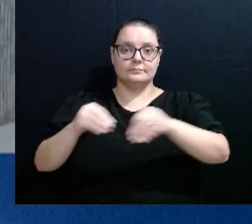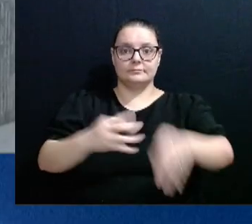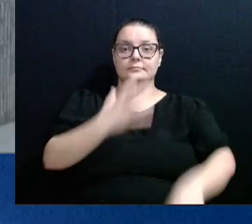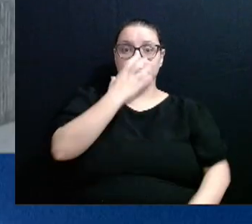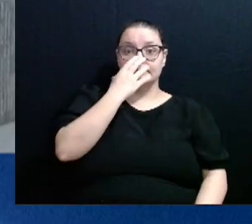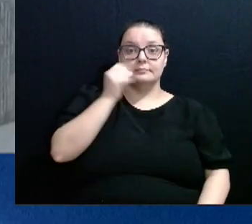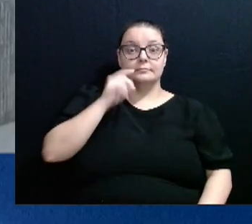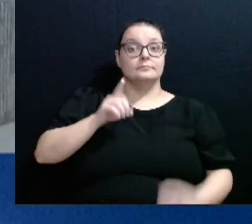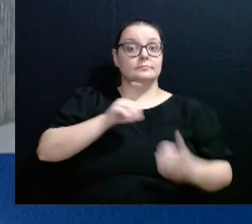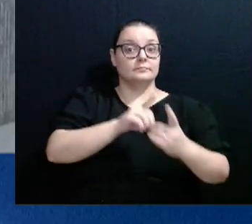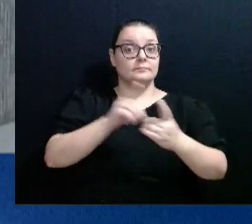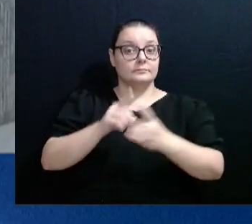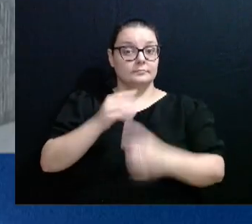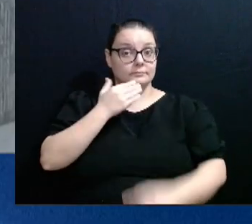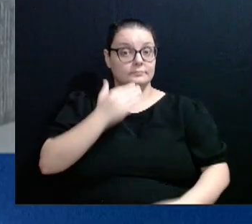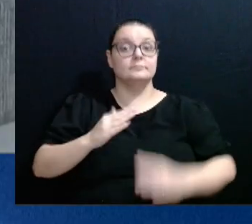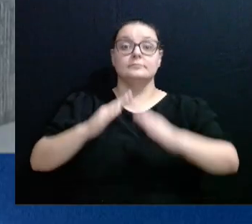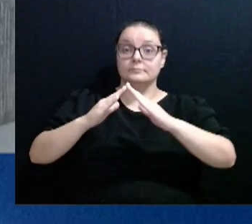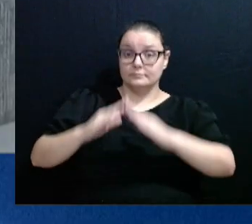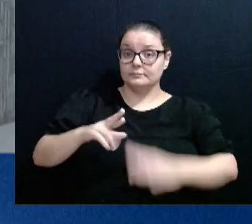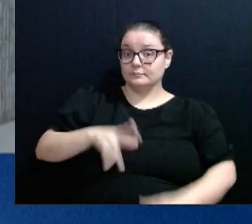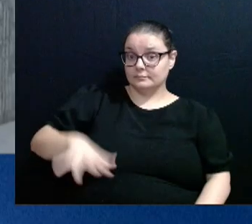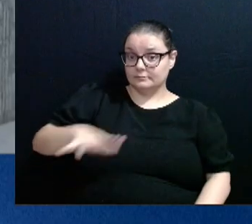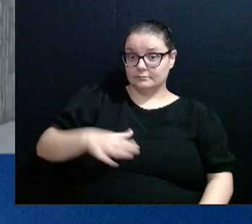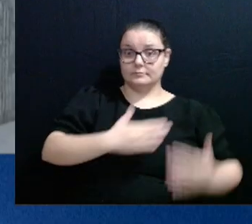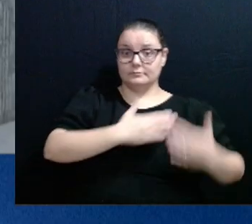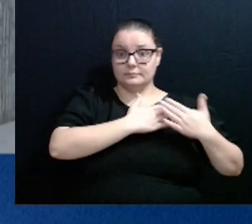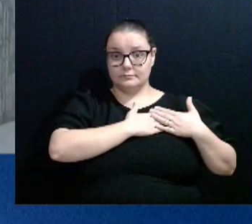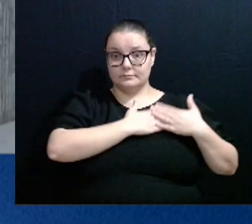dos moradores da região dos Amarais.